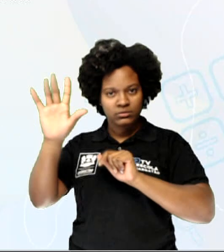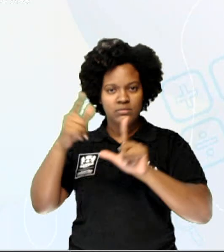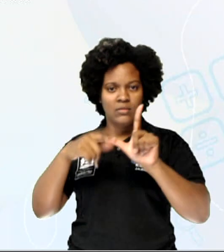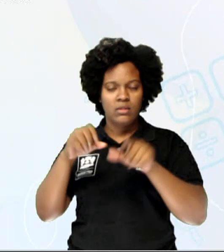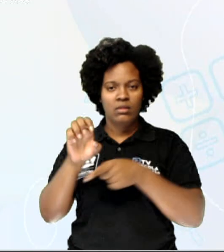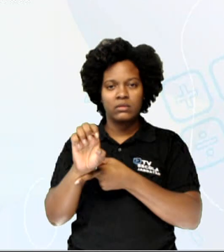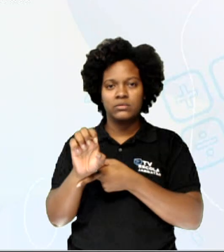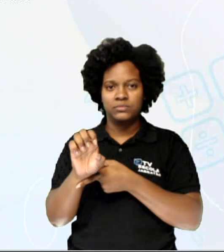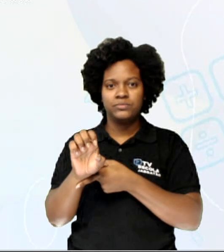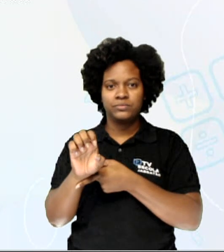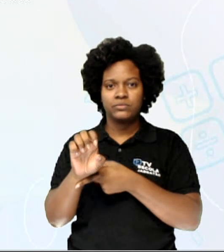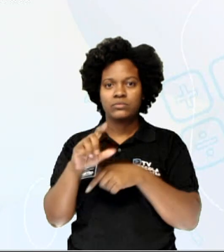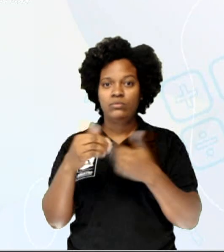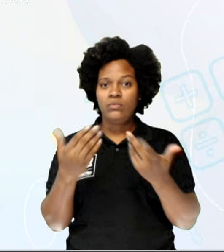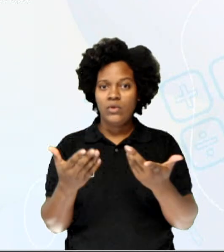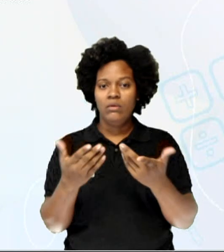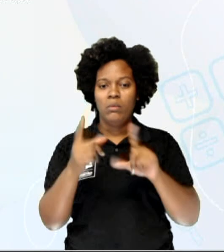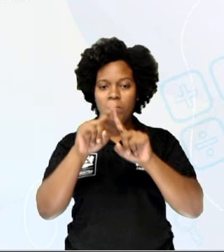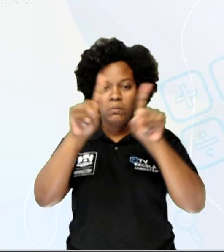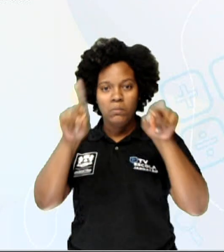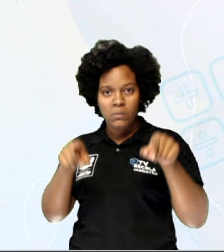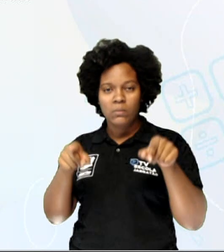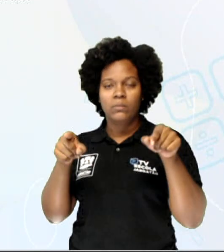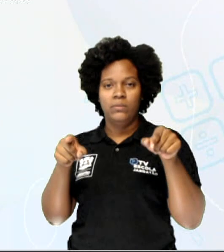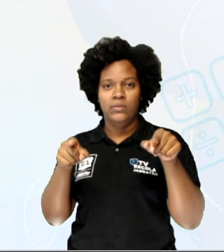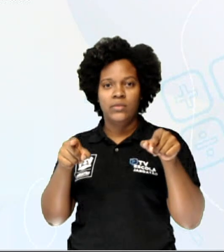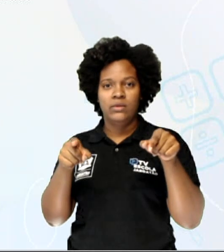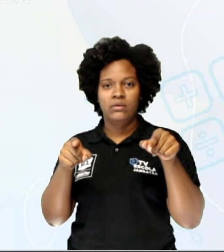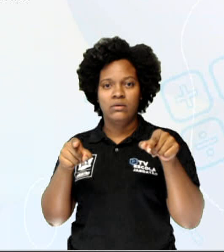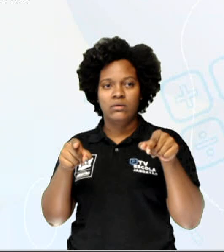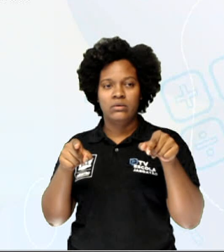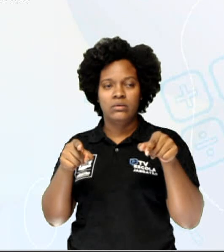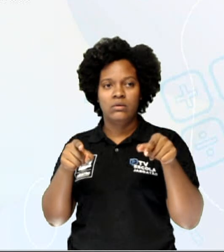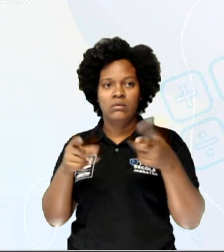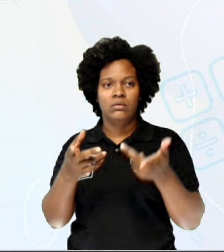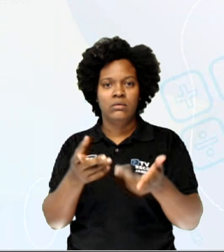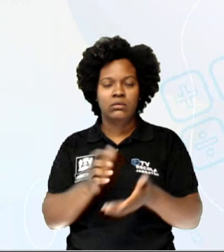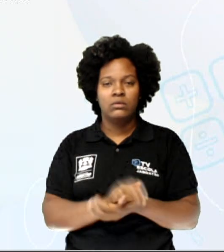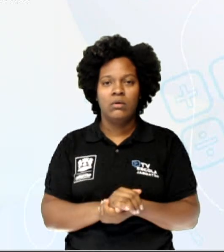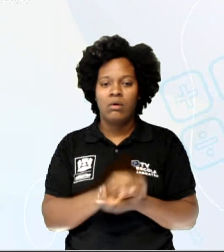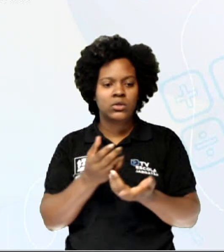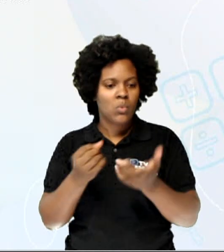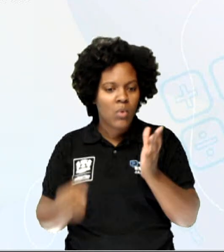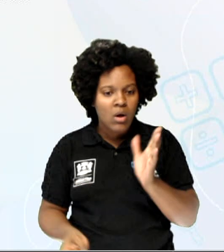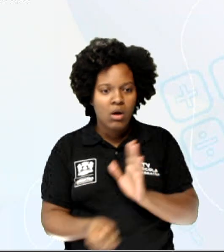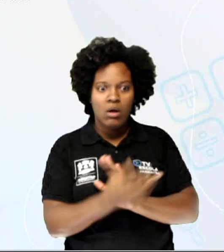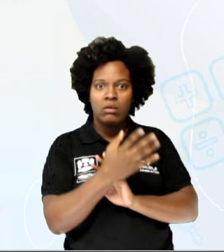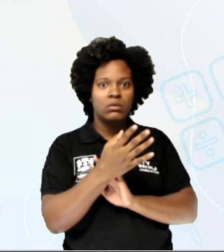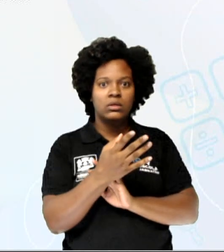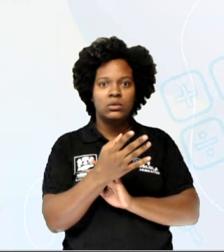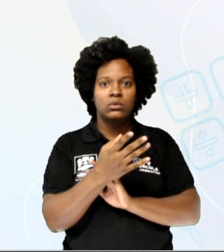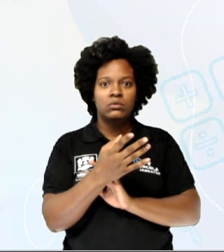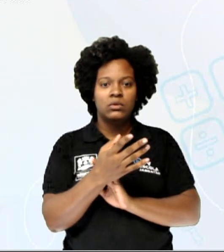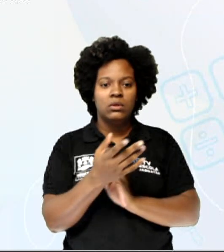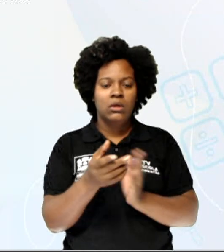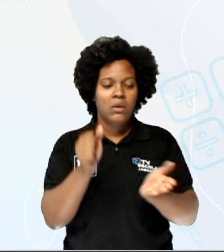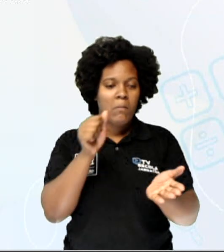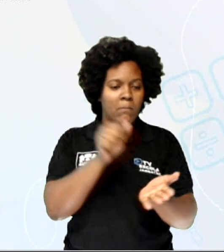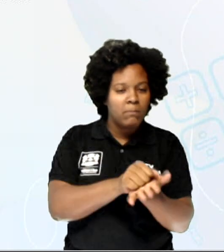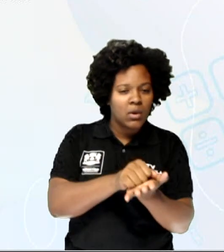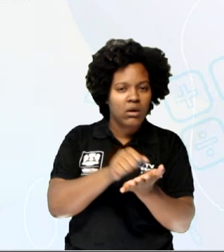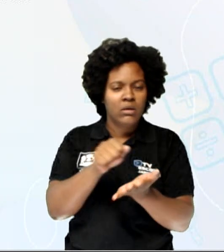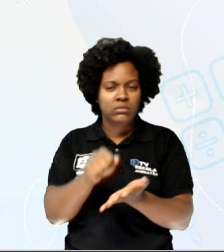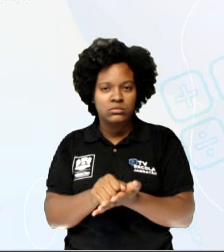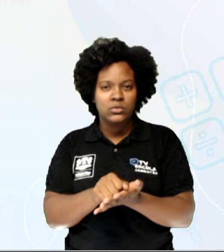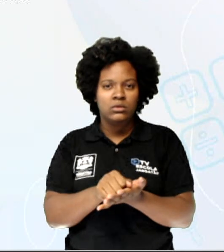é abre aspas, graças a uma novidade, a prensa de tipos